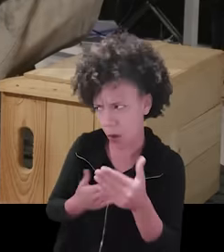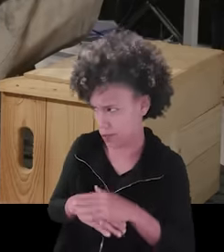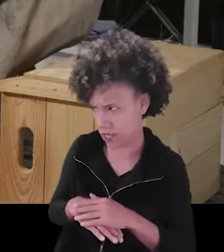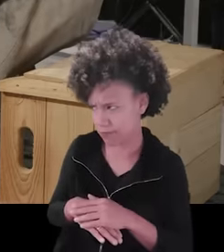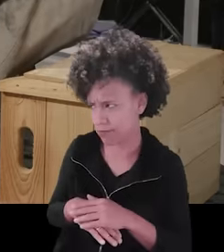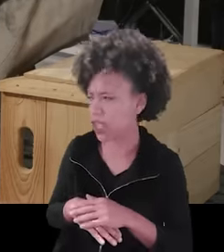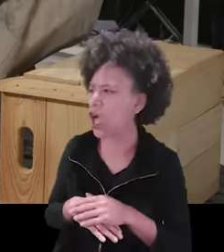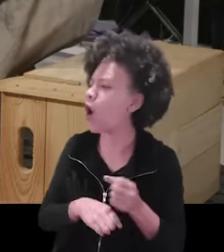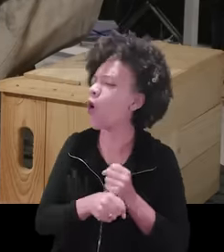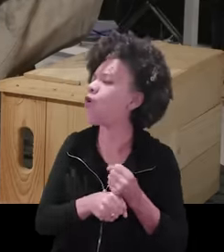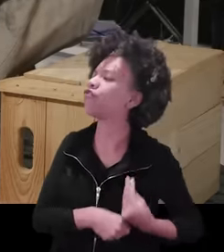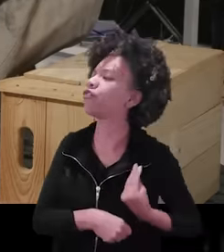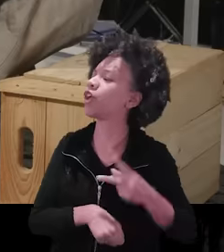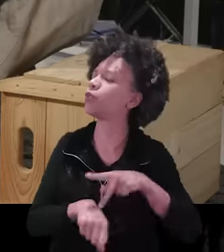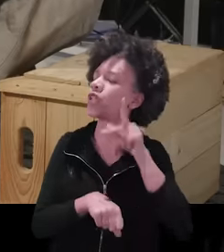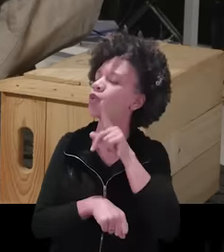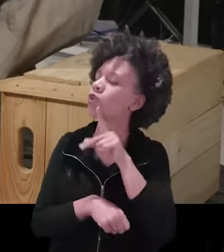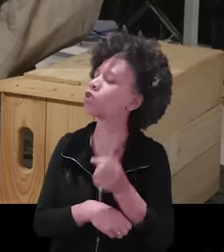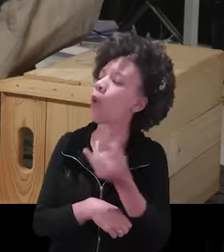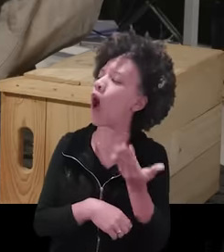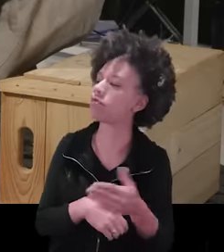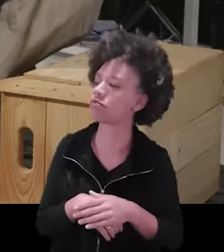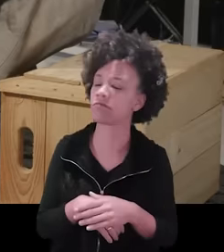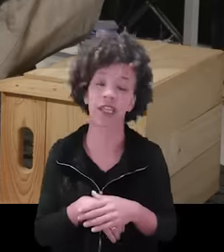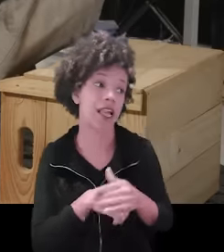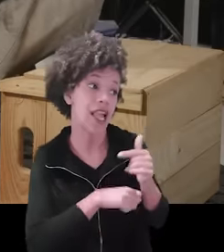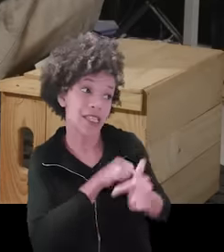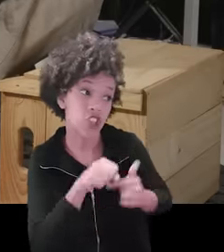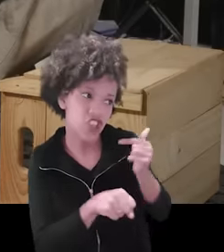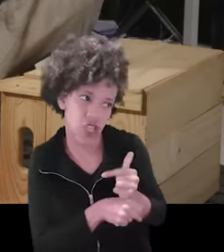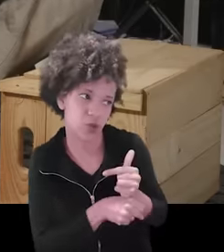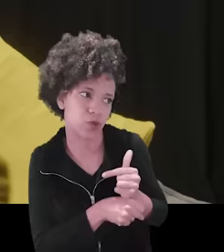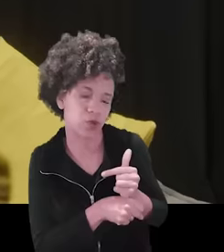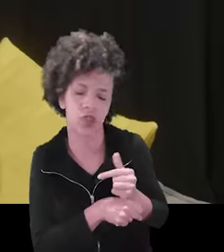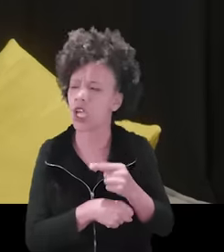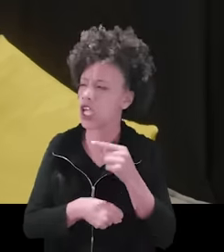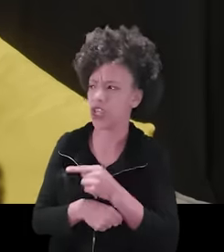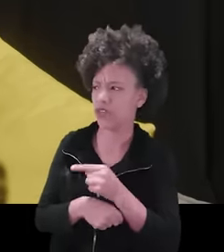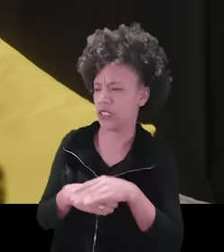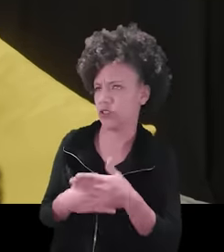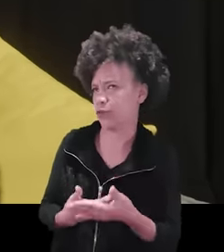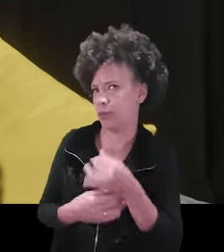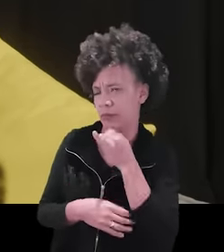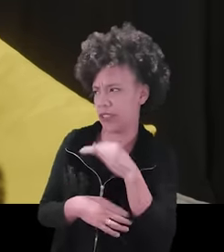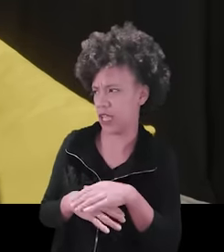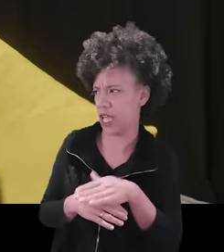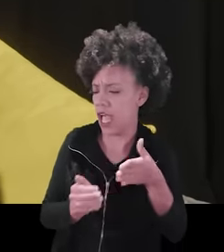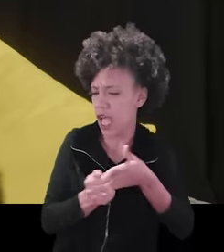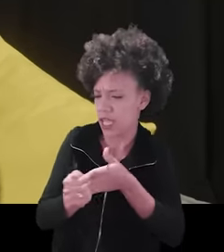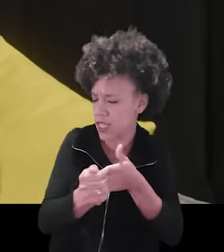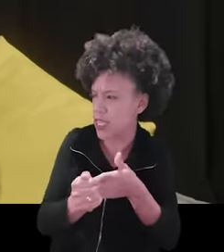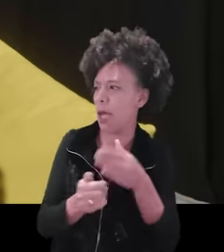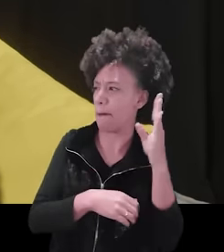começar a porrada assim você tá com tempo lá começar por nada nada eu tô 7 anos 7 anos e você viu tipo uma espécie de